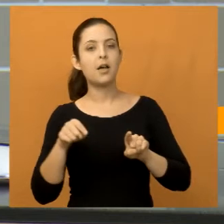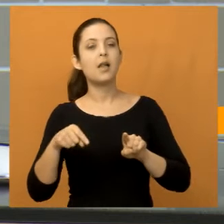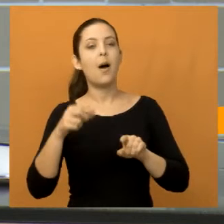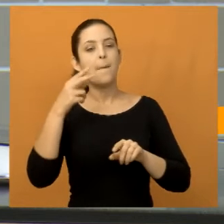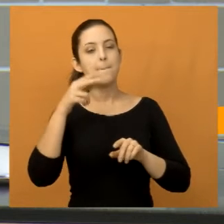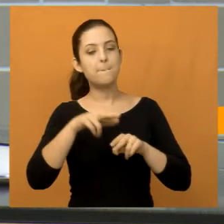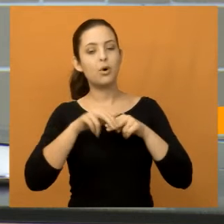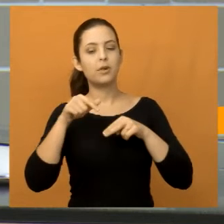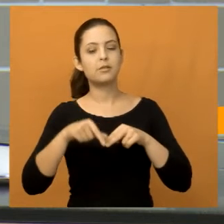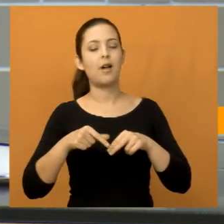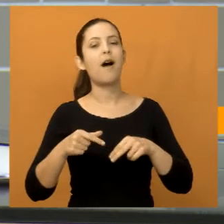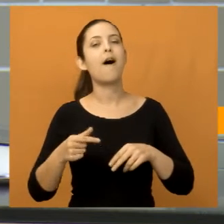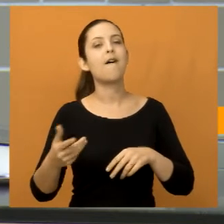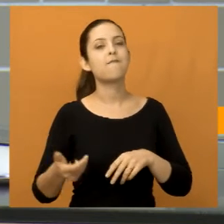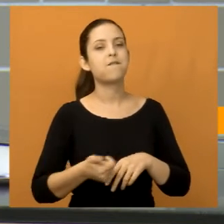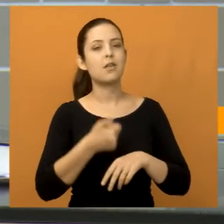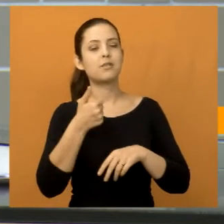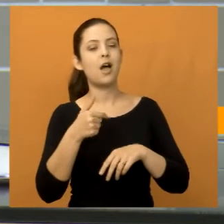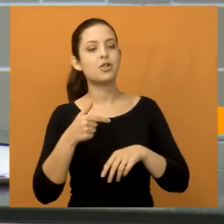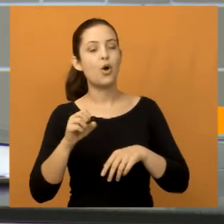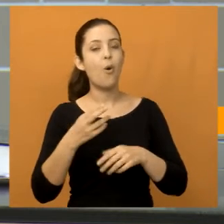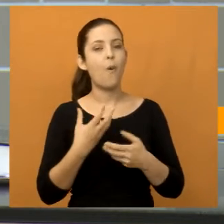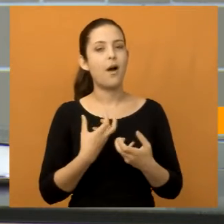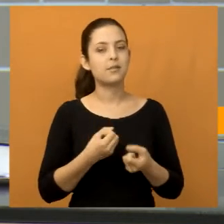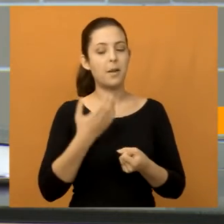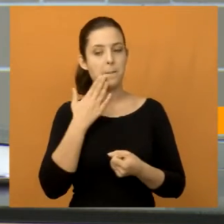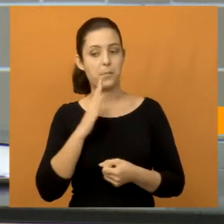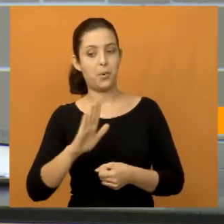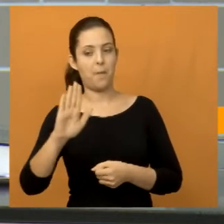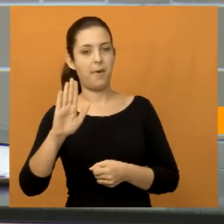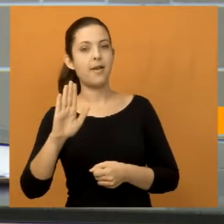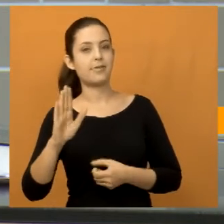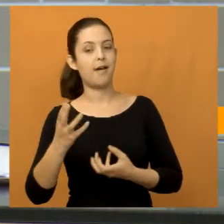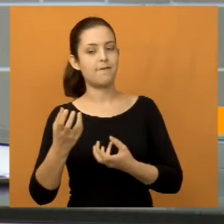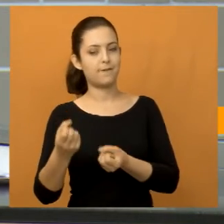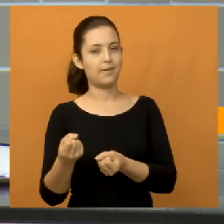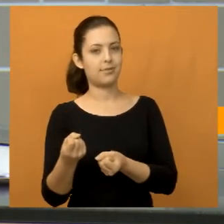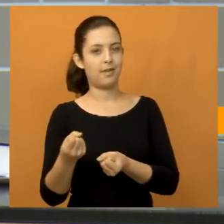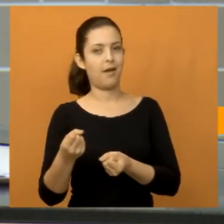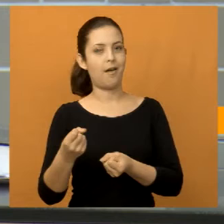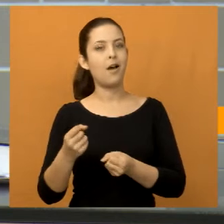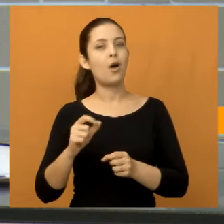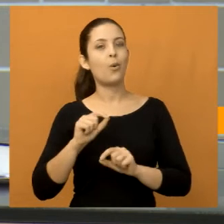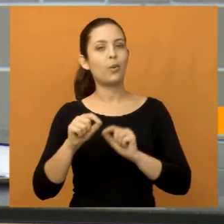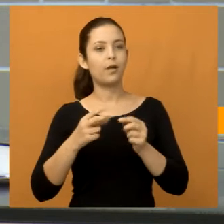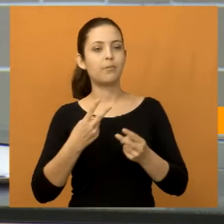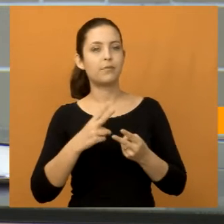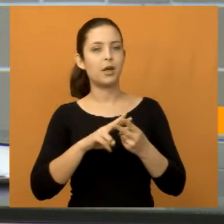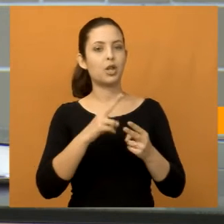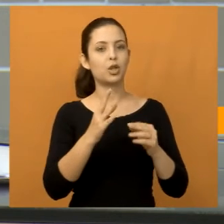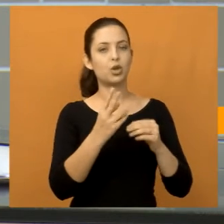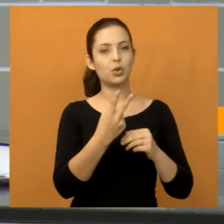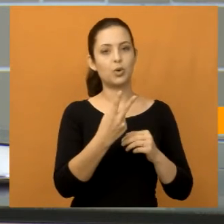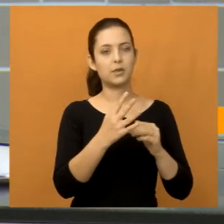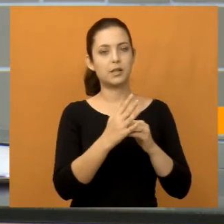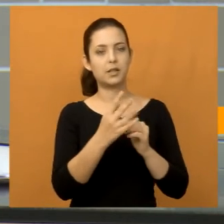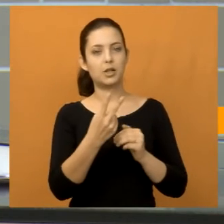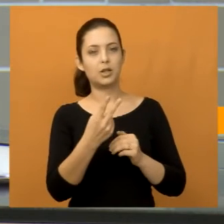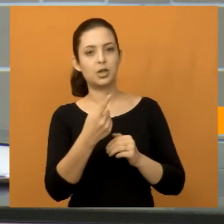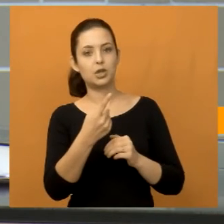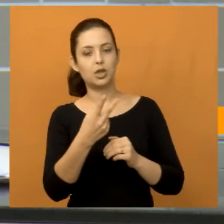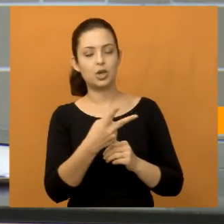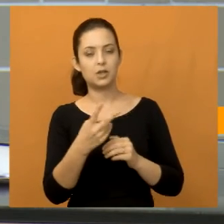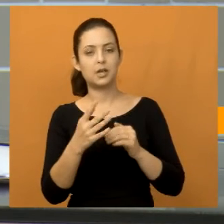dela, vantagem indevida ou aceitar promessa de tal vantagem, a pena reclusão de 2 a 12 anos e